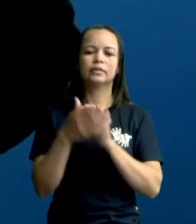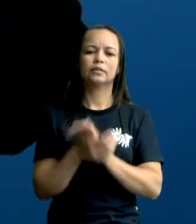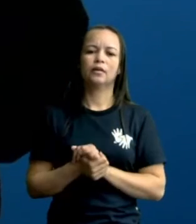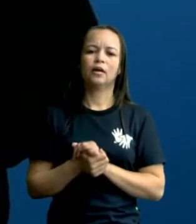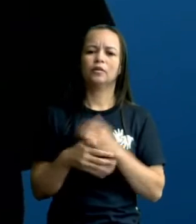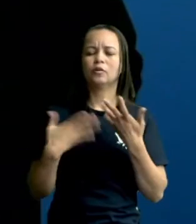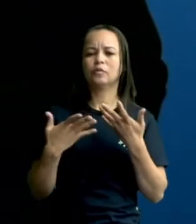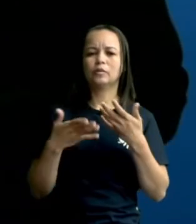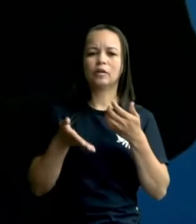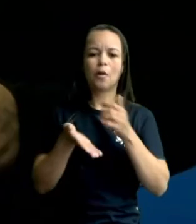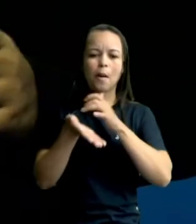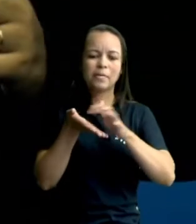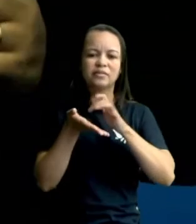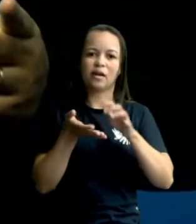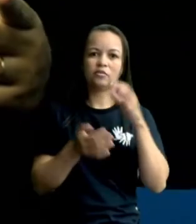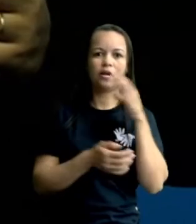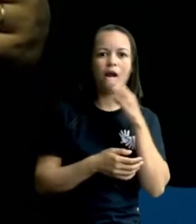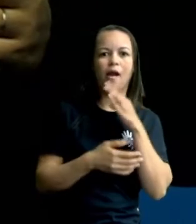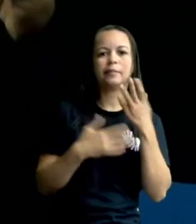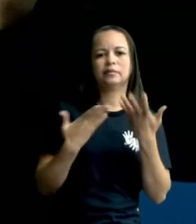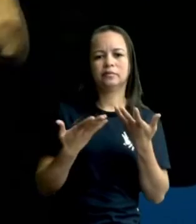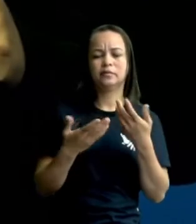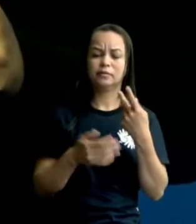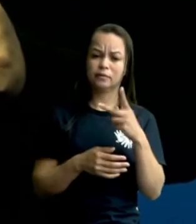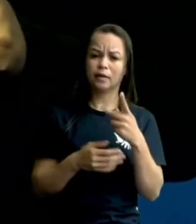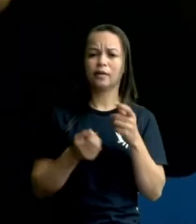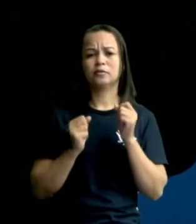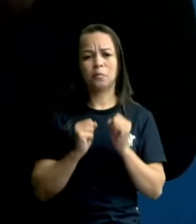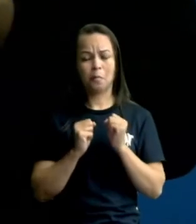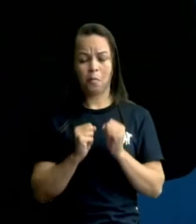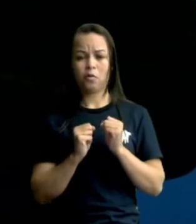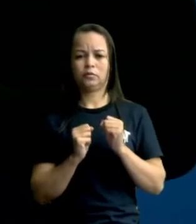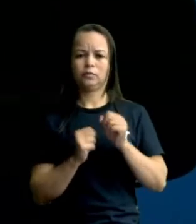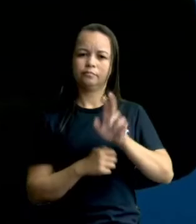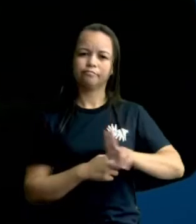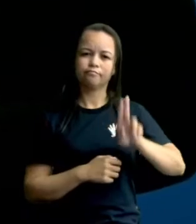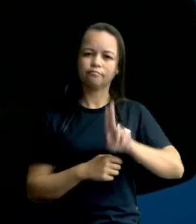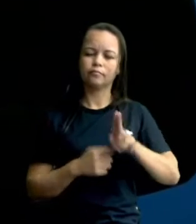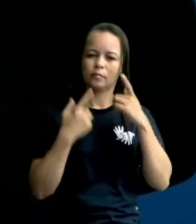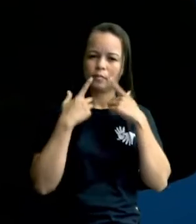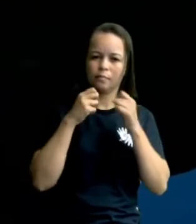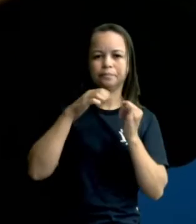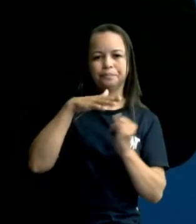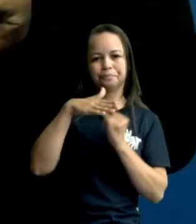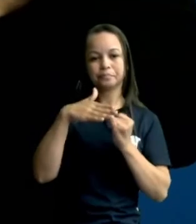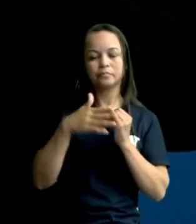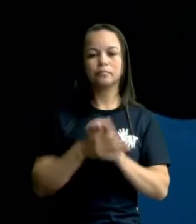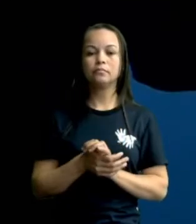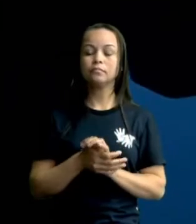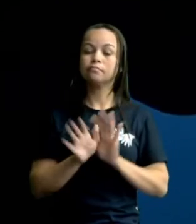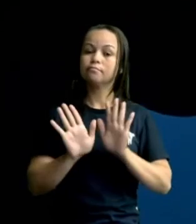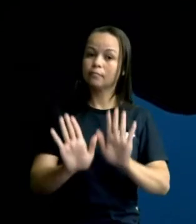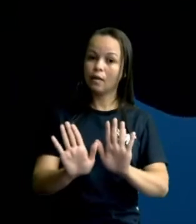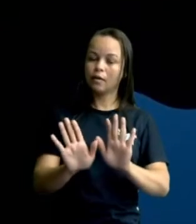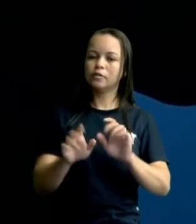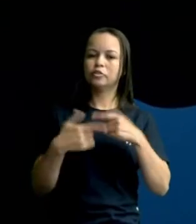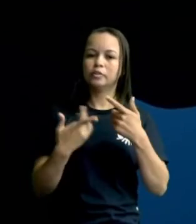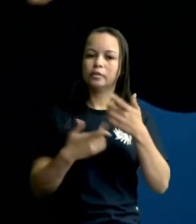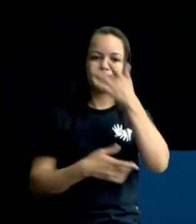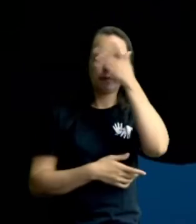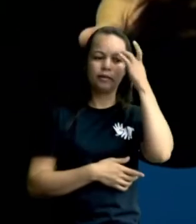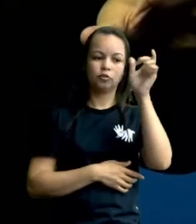passar uma mensagem rápida, tá bom? Nesses casos, pode sim utilizar uma linguagem formal, desde que o outro